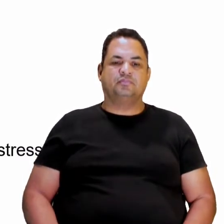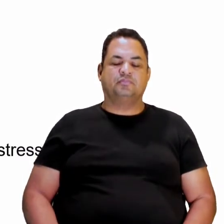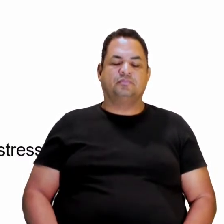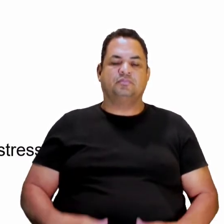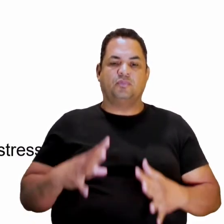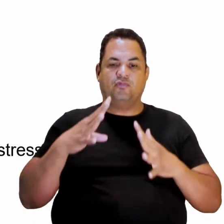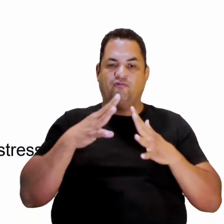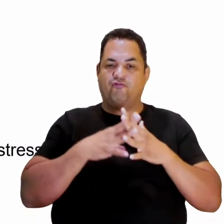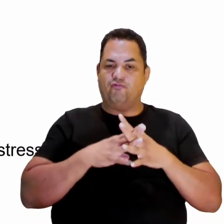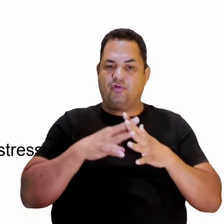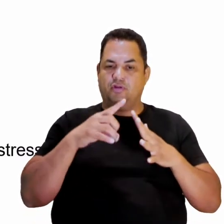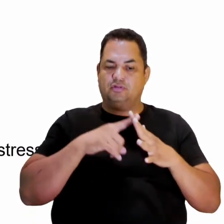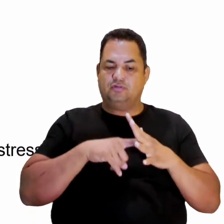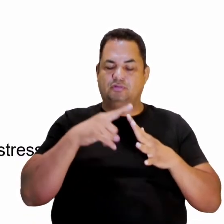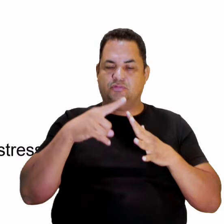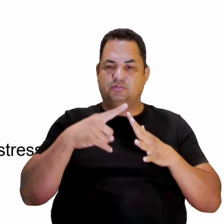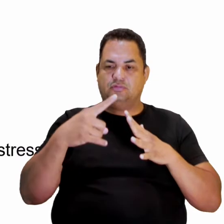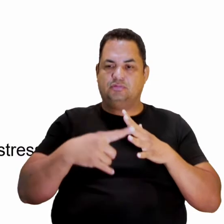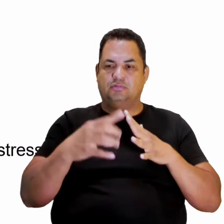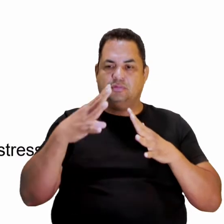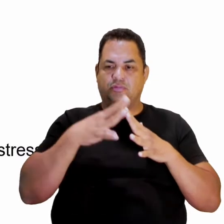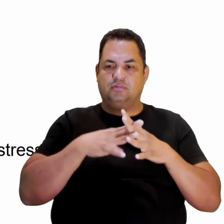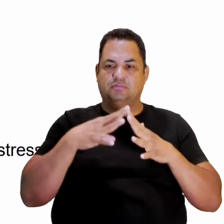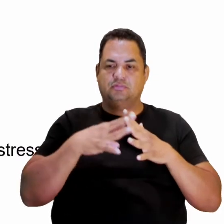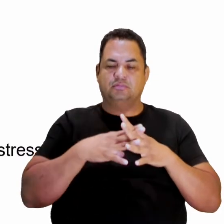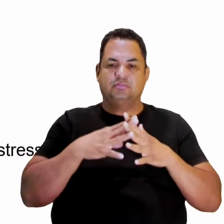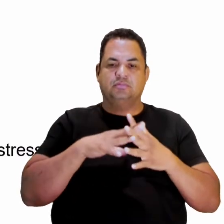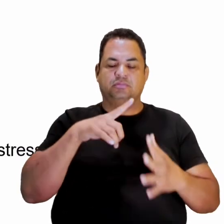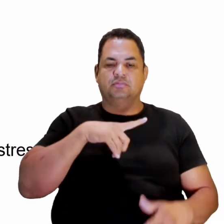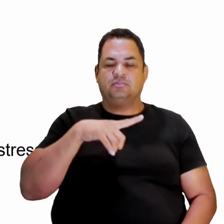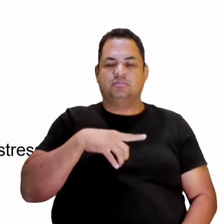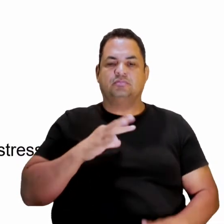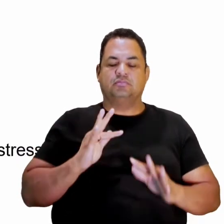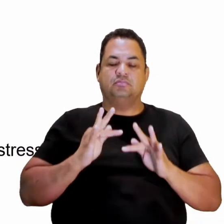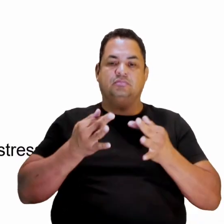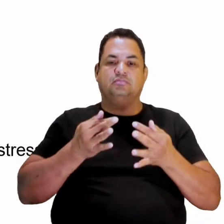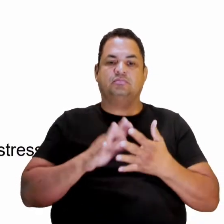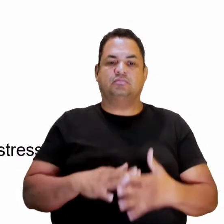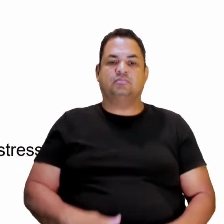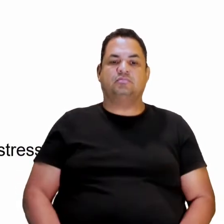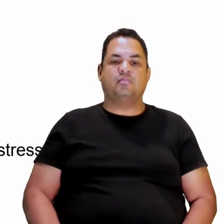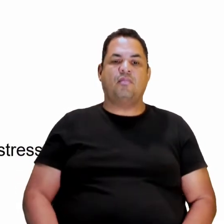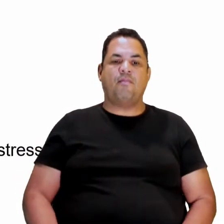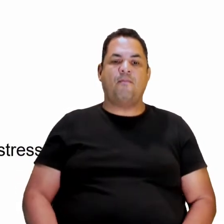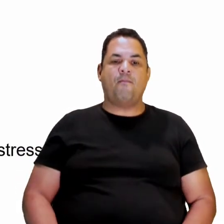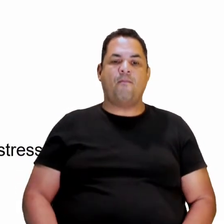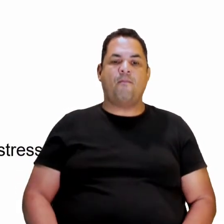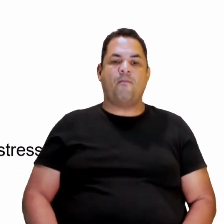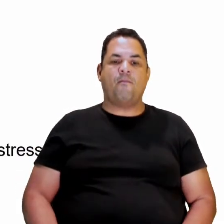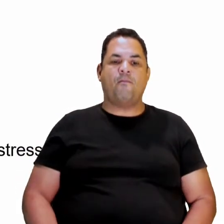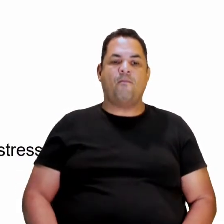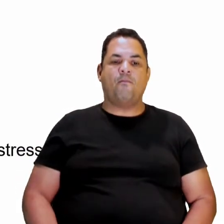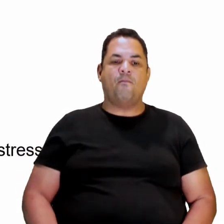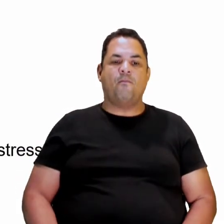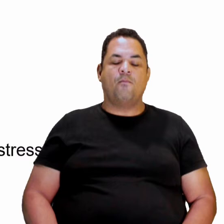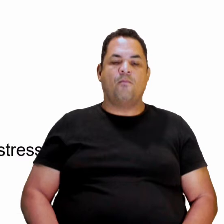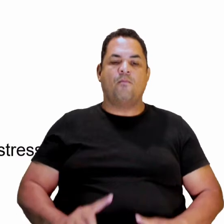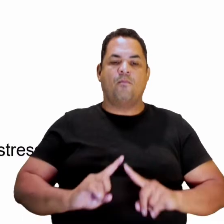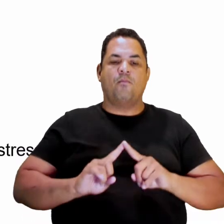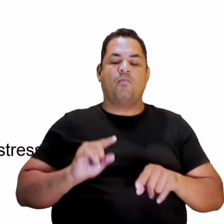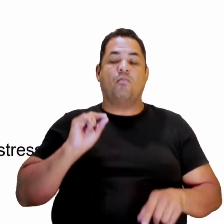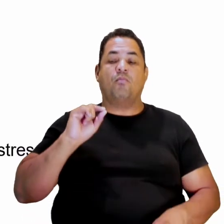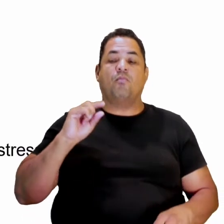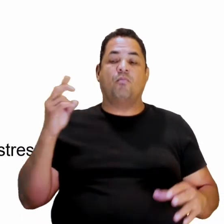consoante, vogal, consoante. Perceba, as últimas 3 letras, consoante, vogal, consoante. Mas o